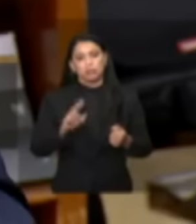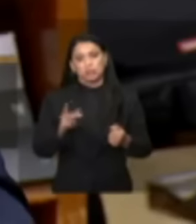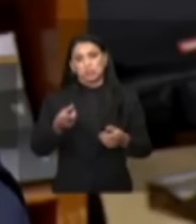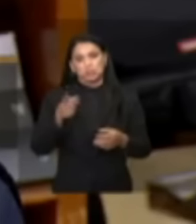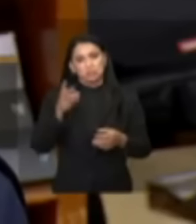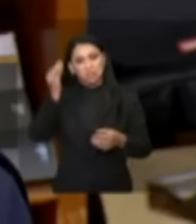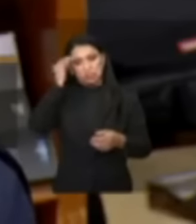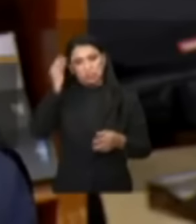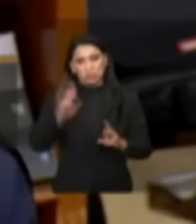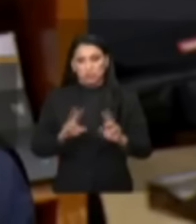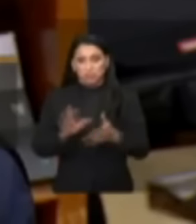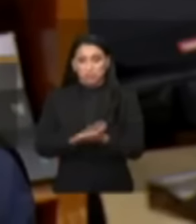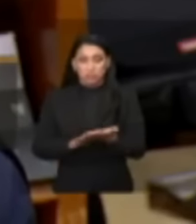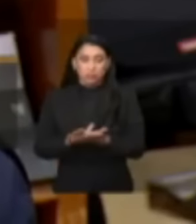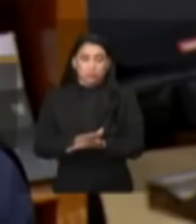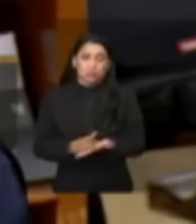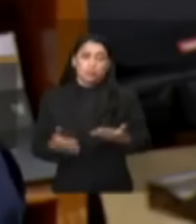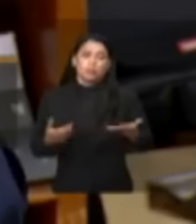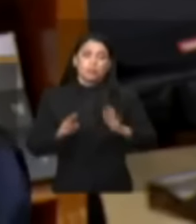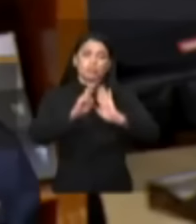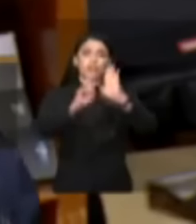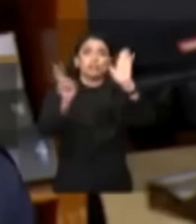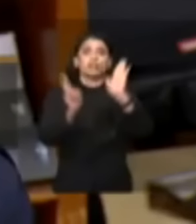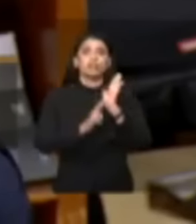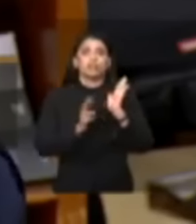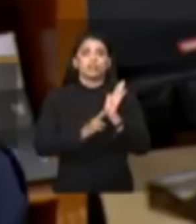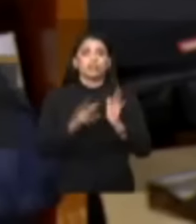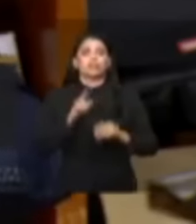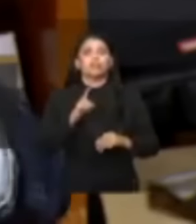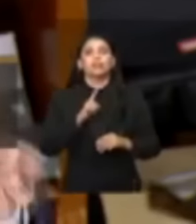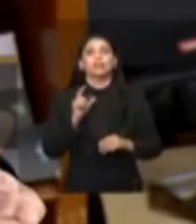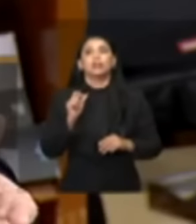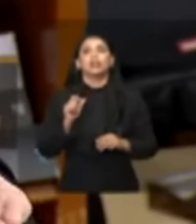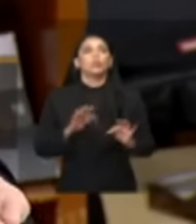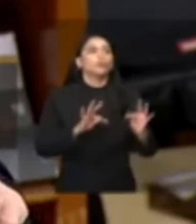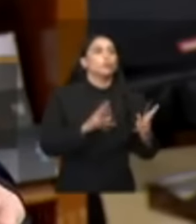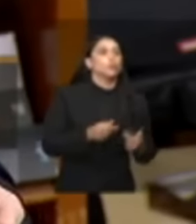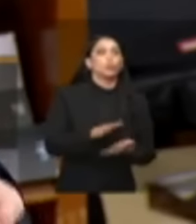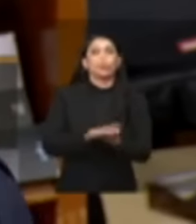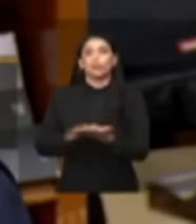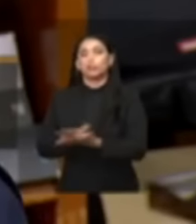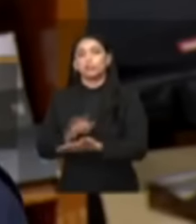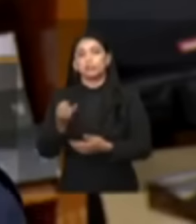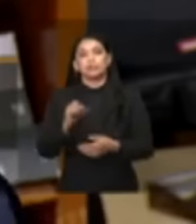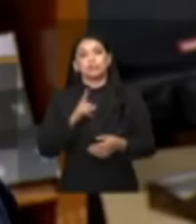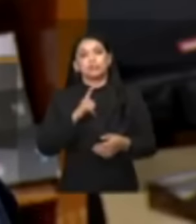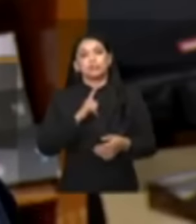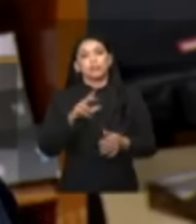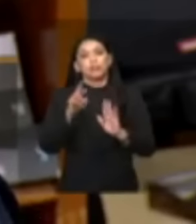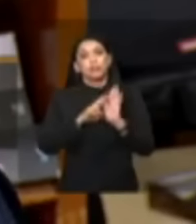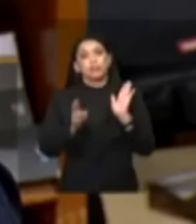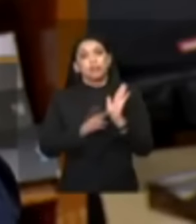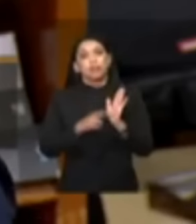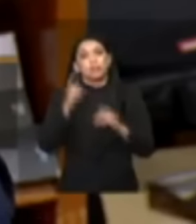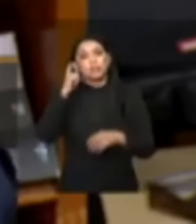interpretação portanto como as regras são aplicadas na modalidade Tudo ou Nada se você não aplica uma regra é porque você a considerou